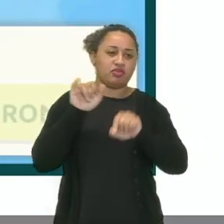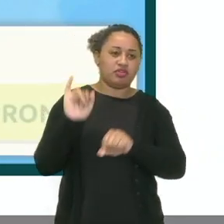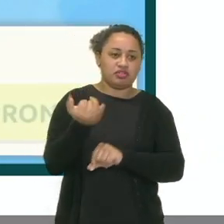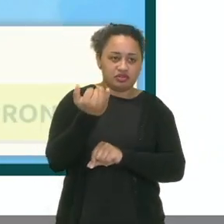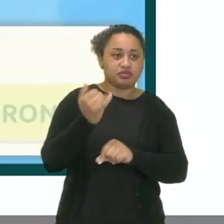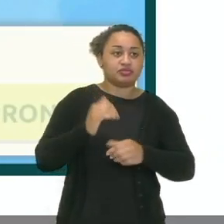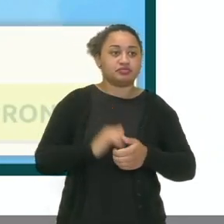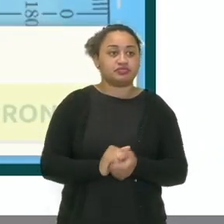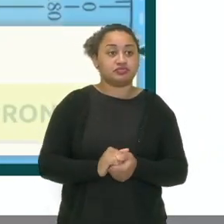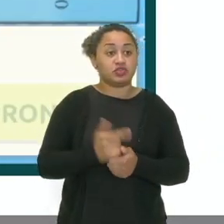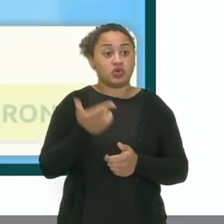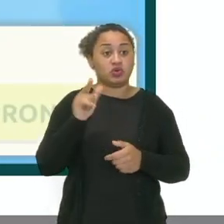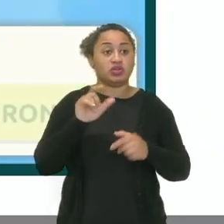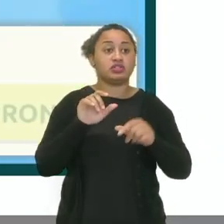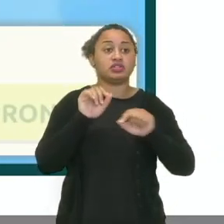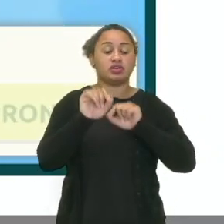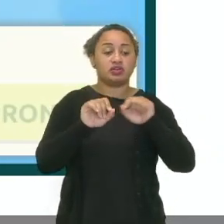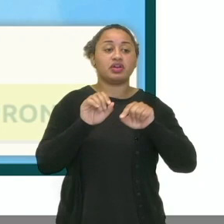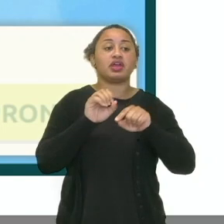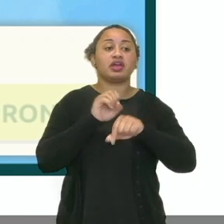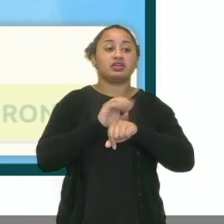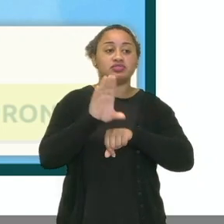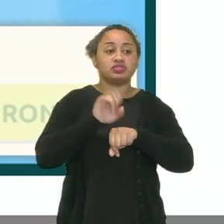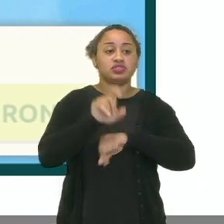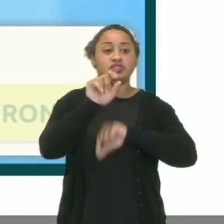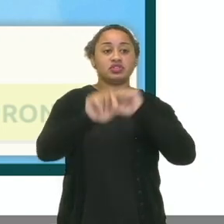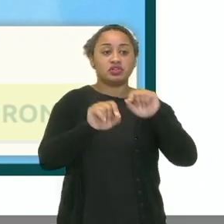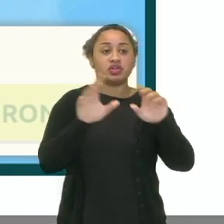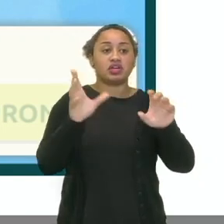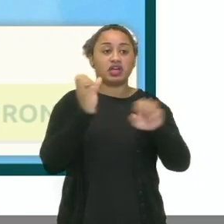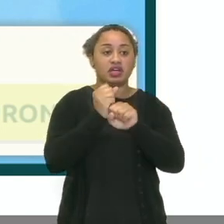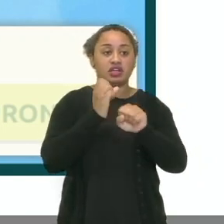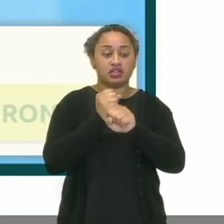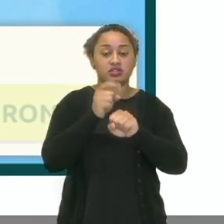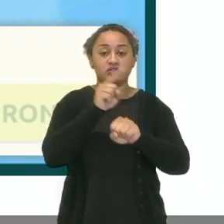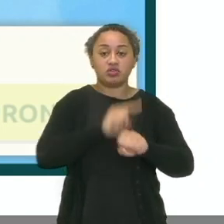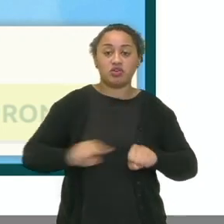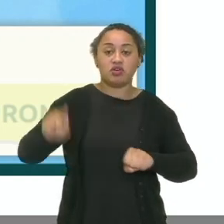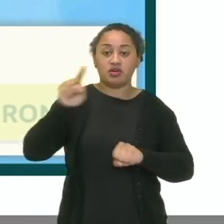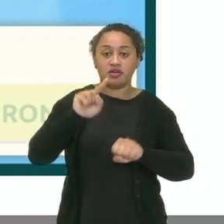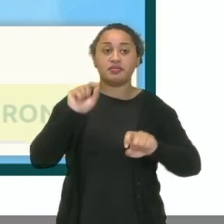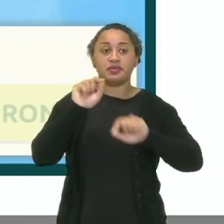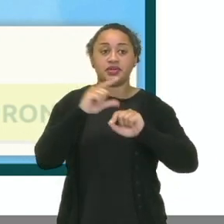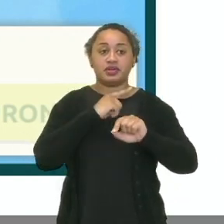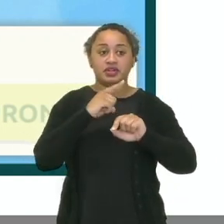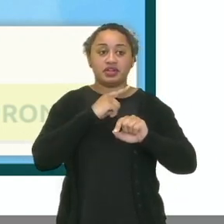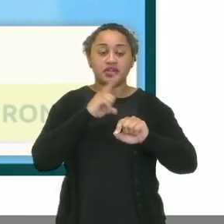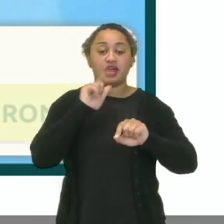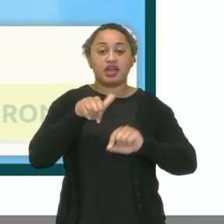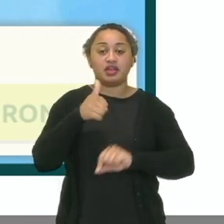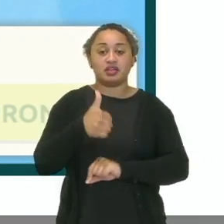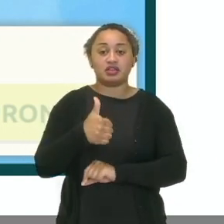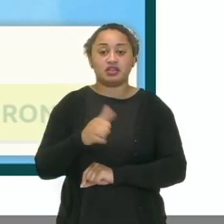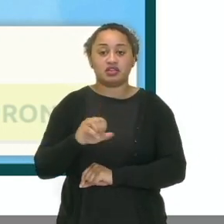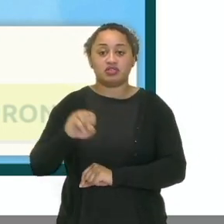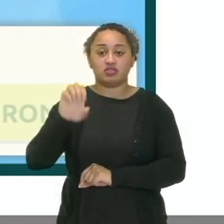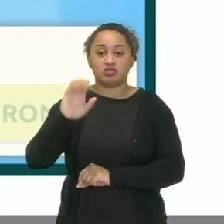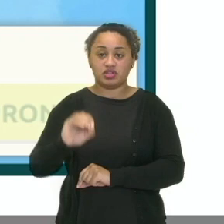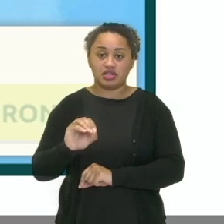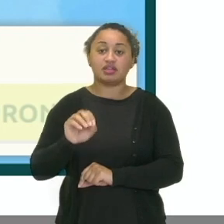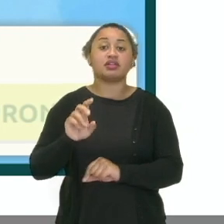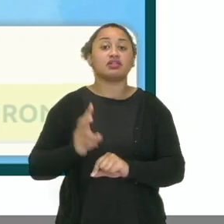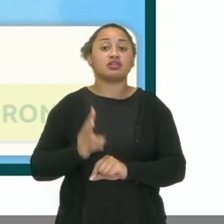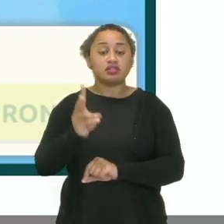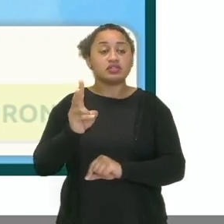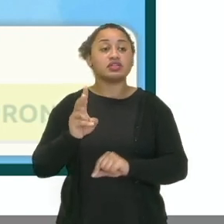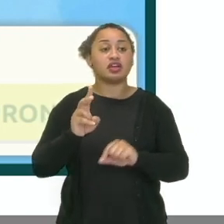também. Outra dica que vocês podem lembrar é que a soma de todos os ângulos internos do triângulo é 180. Então, sempre o